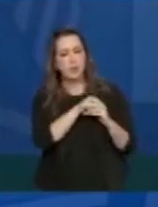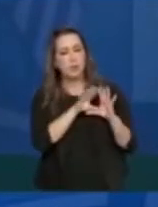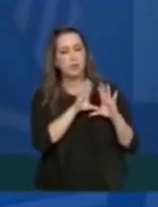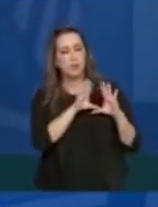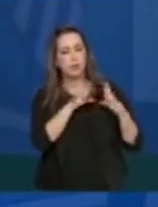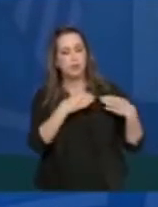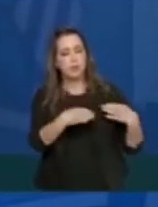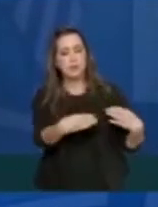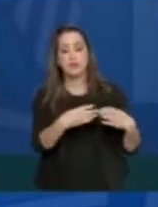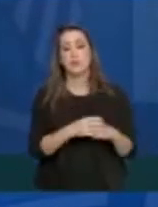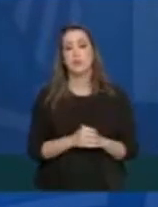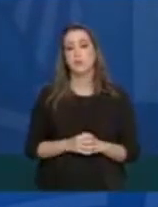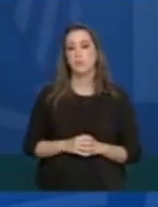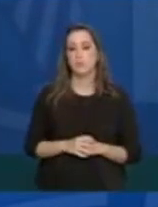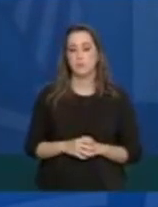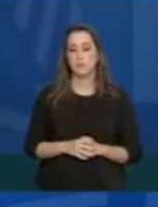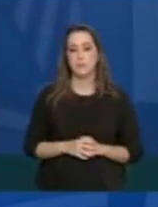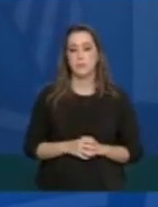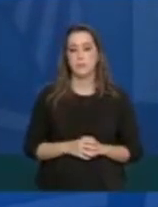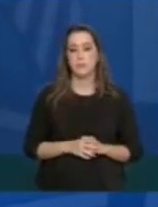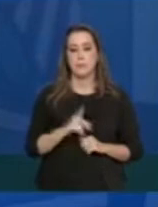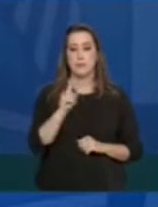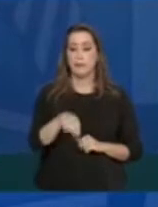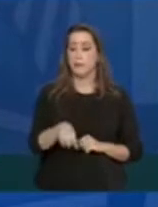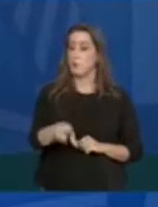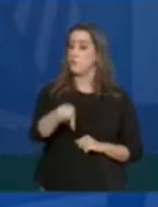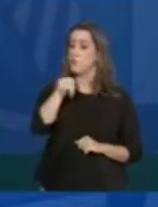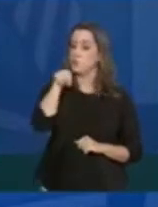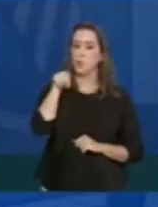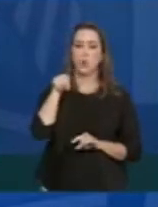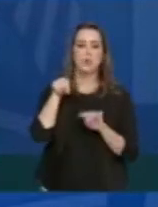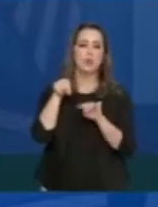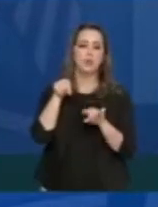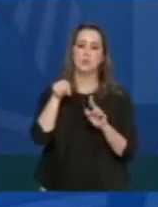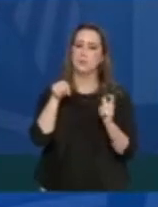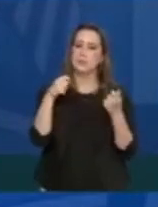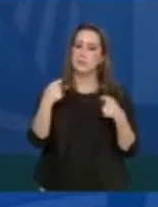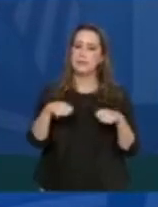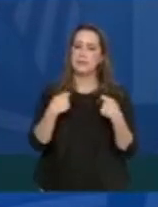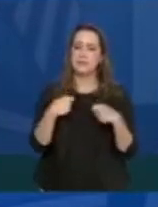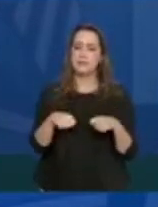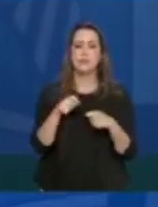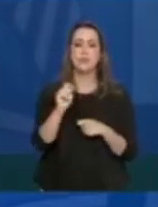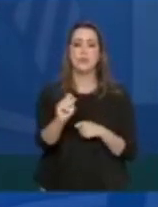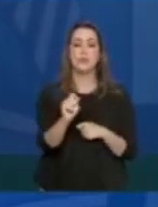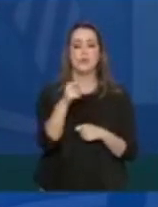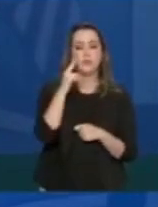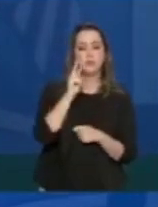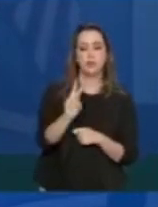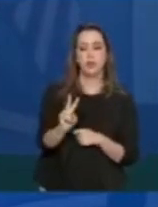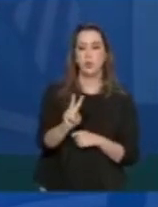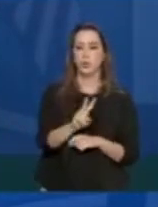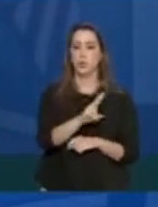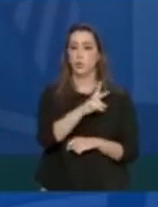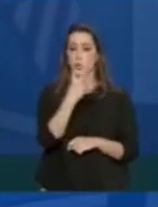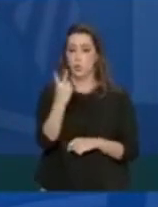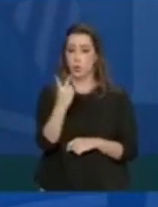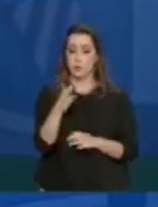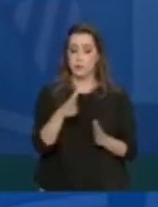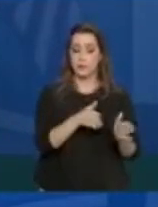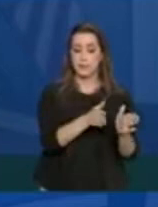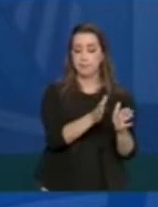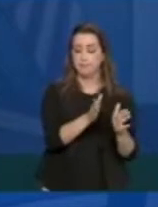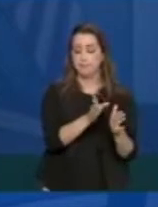internamente. Essa é uma decisão que deve ser adotada considerando-se 2